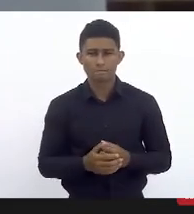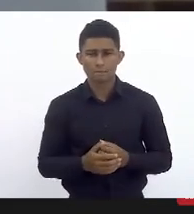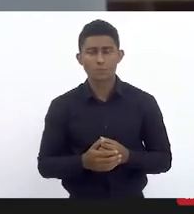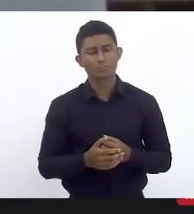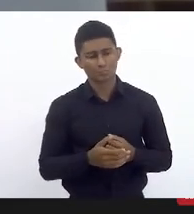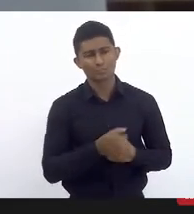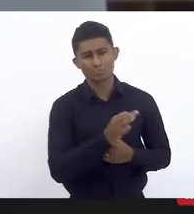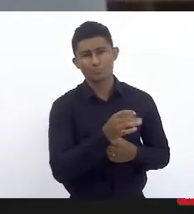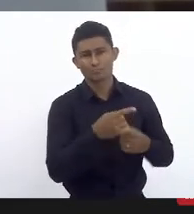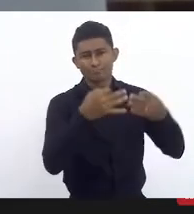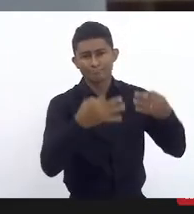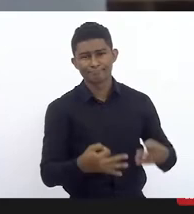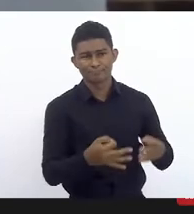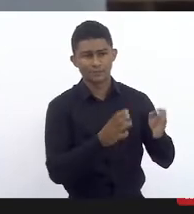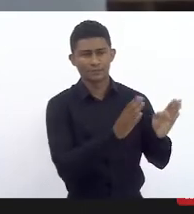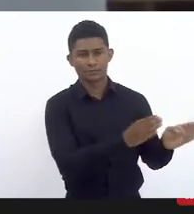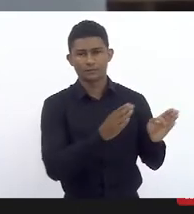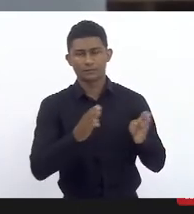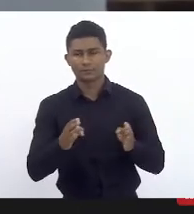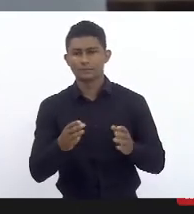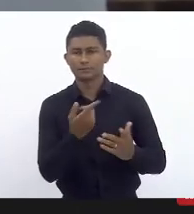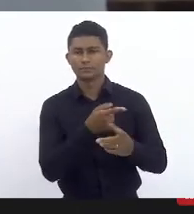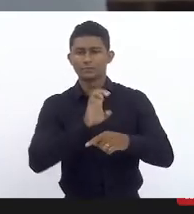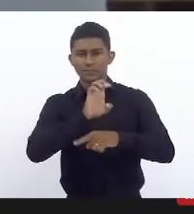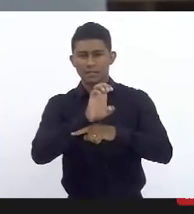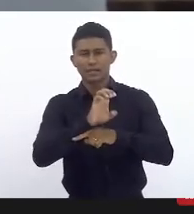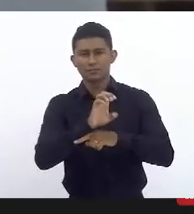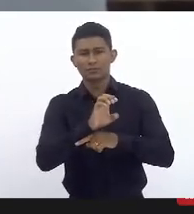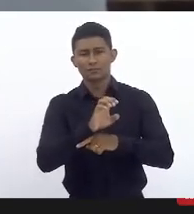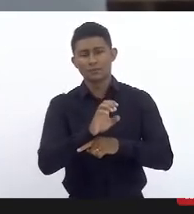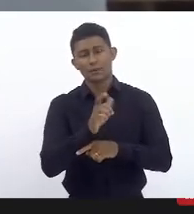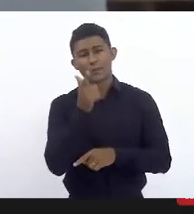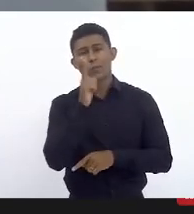funcione e o Estado consiga, como também já foi falado aqui,